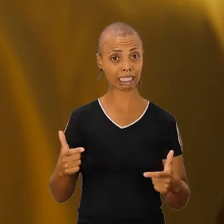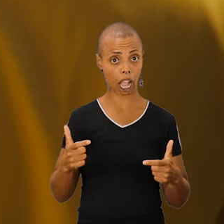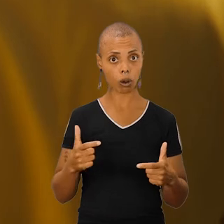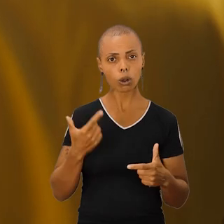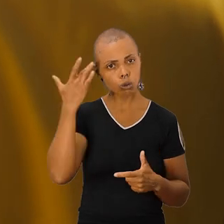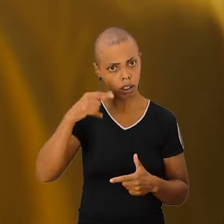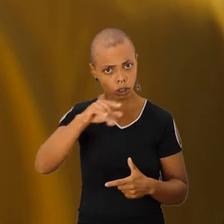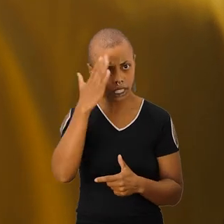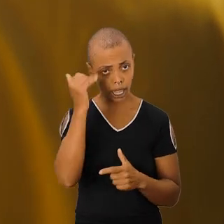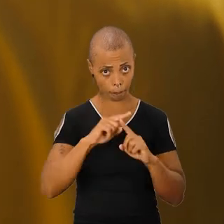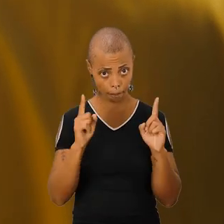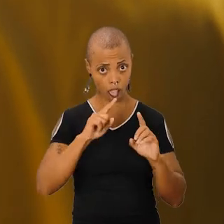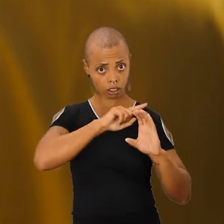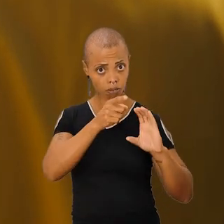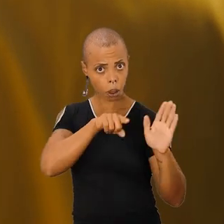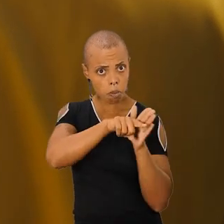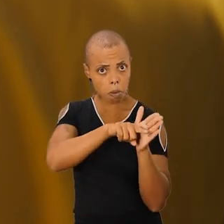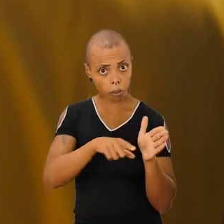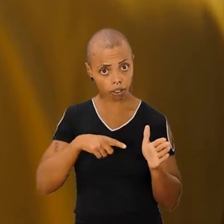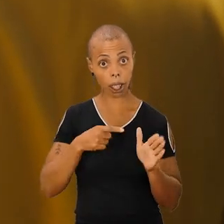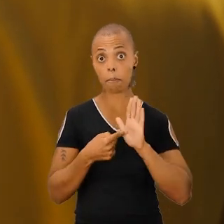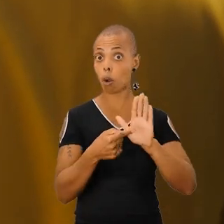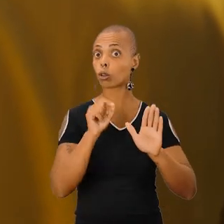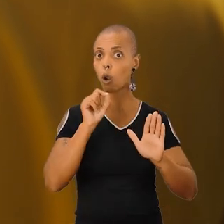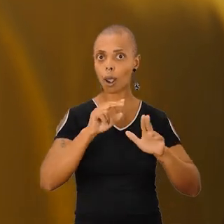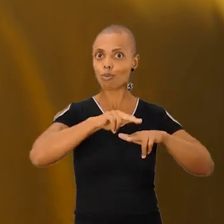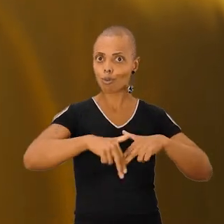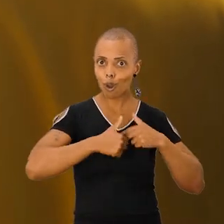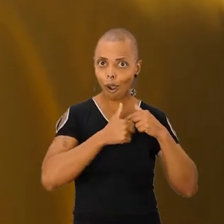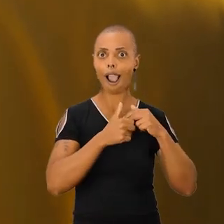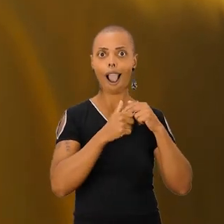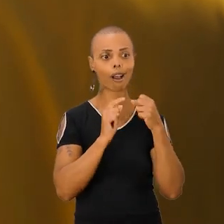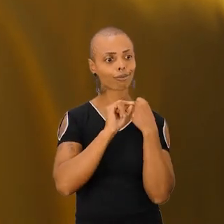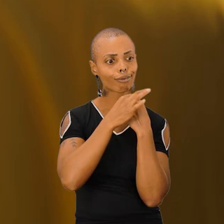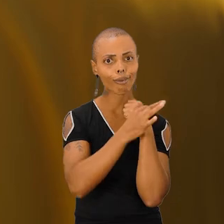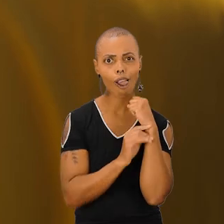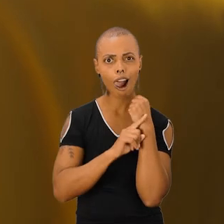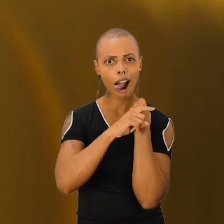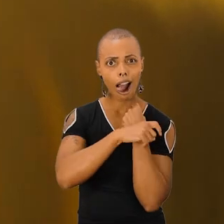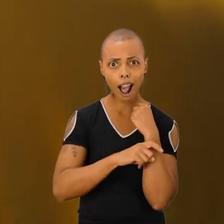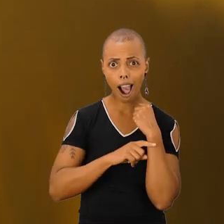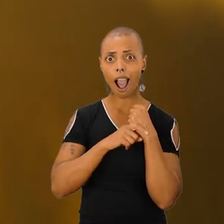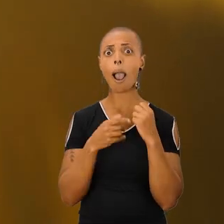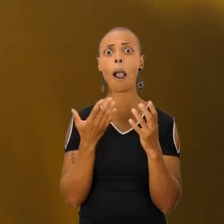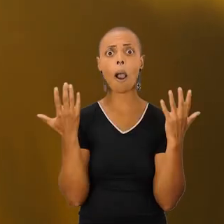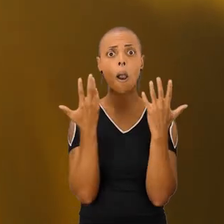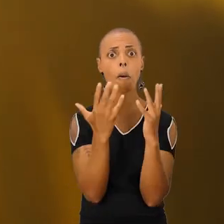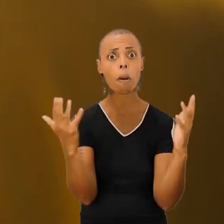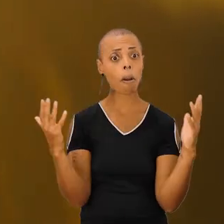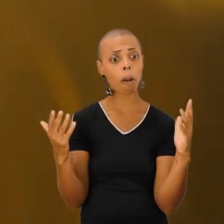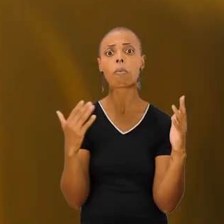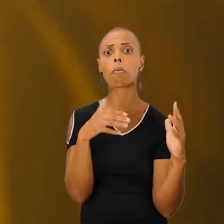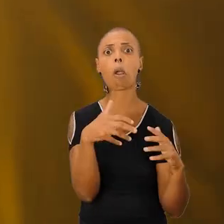gente. Ó, não sei se vocês sabem, mas tem pesquisas científicas que mostram que por causa das pragas, as perdas nas lavouras giram em